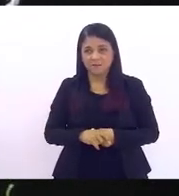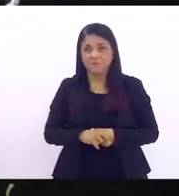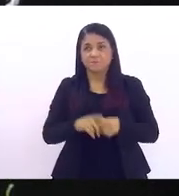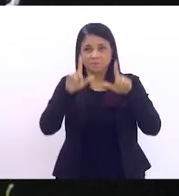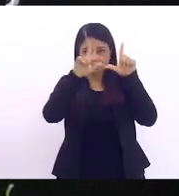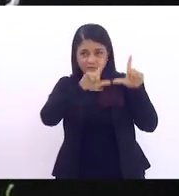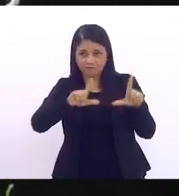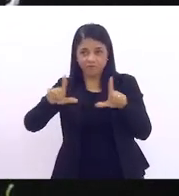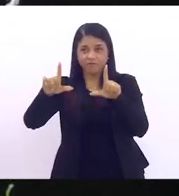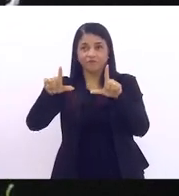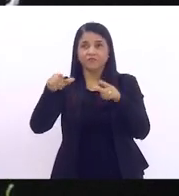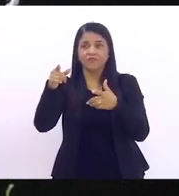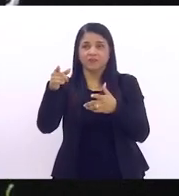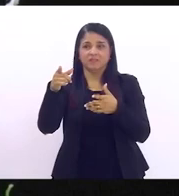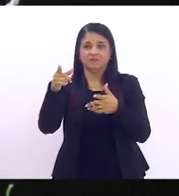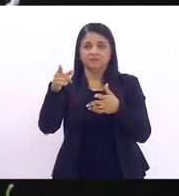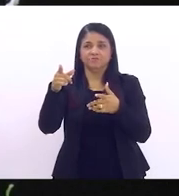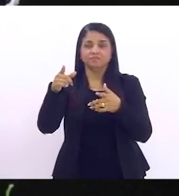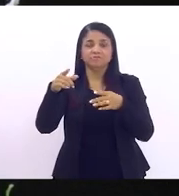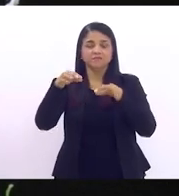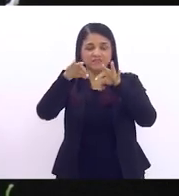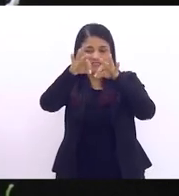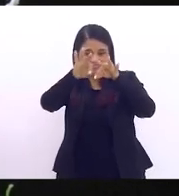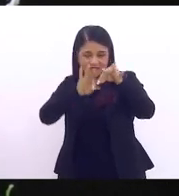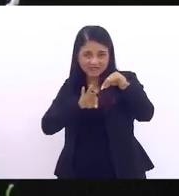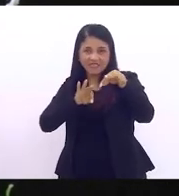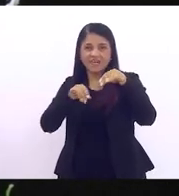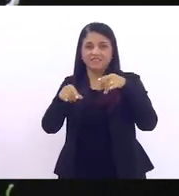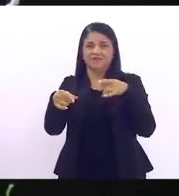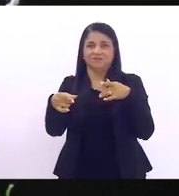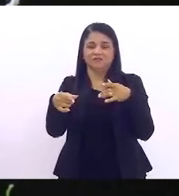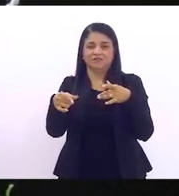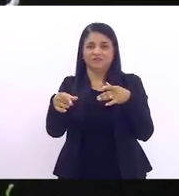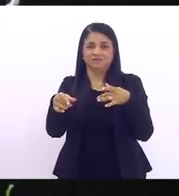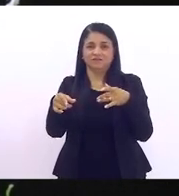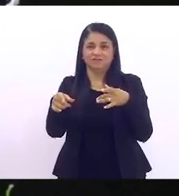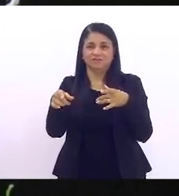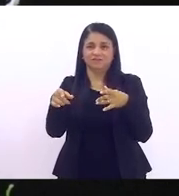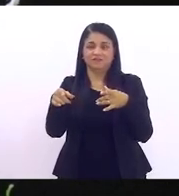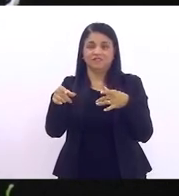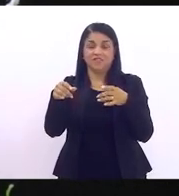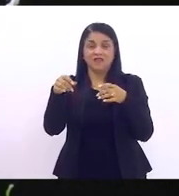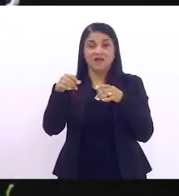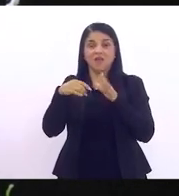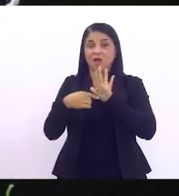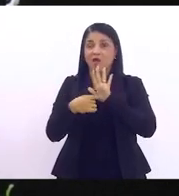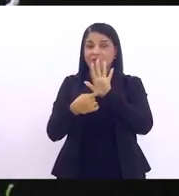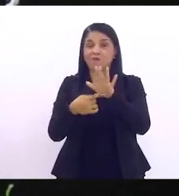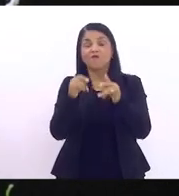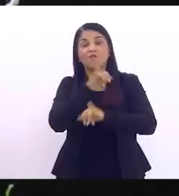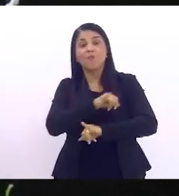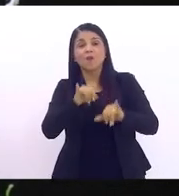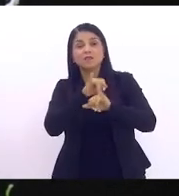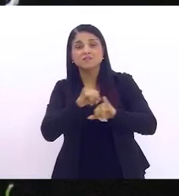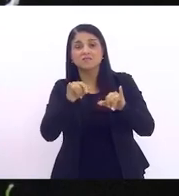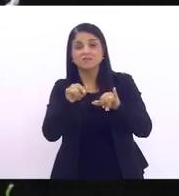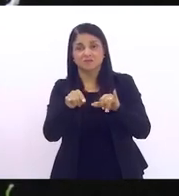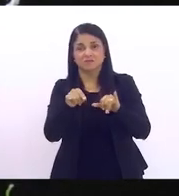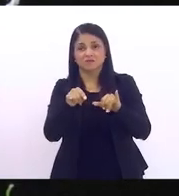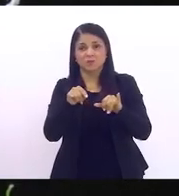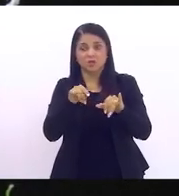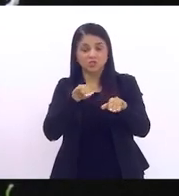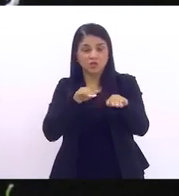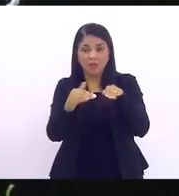o outra imagem que tá com banner cortado seria a sinalização onde indica que aquela pista